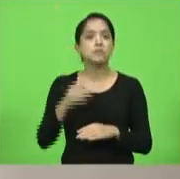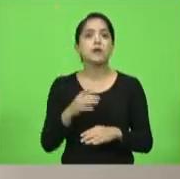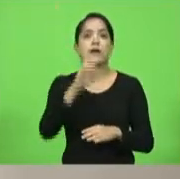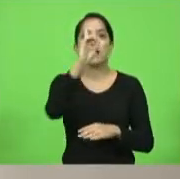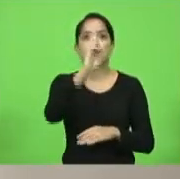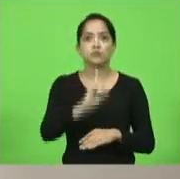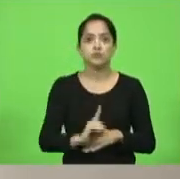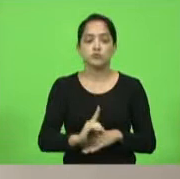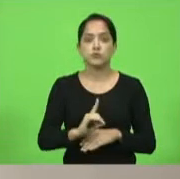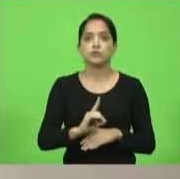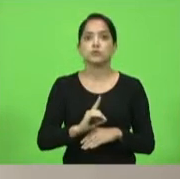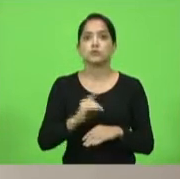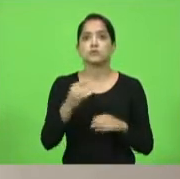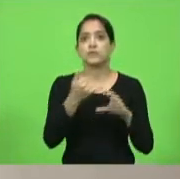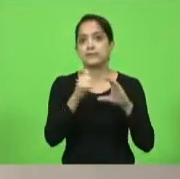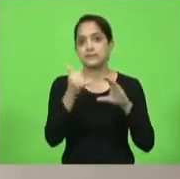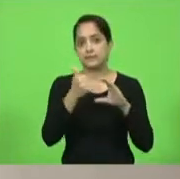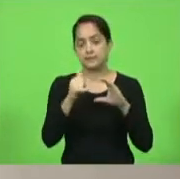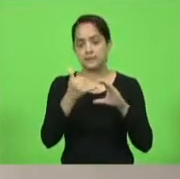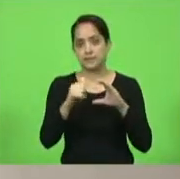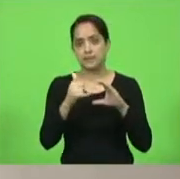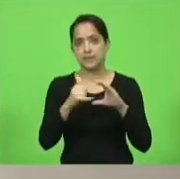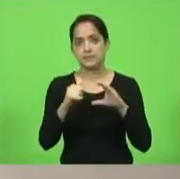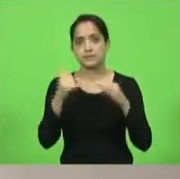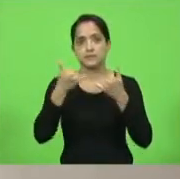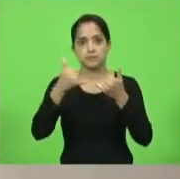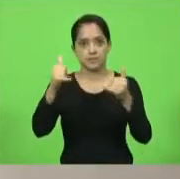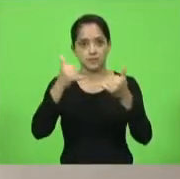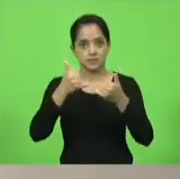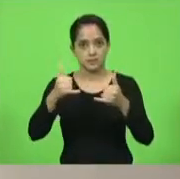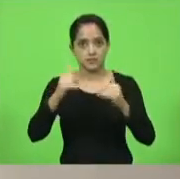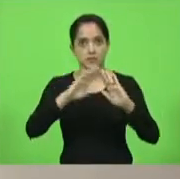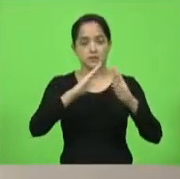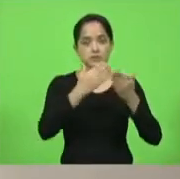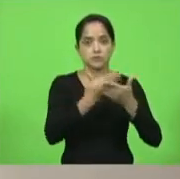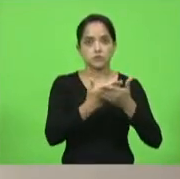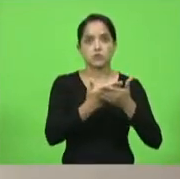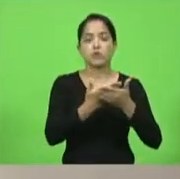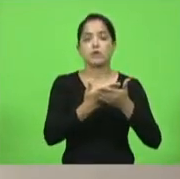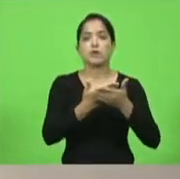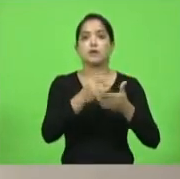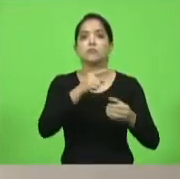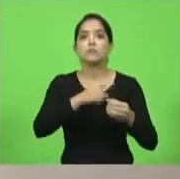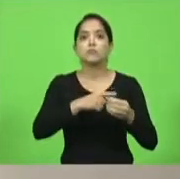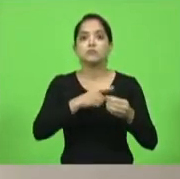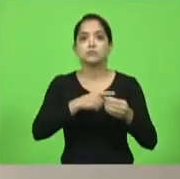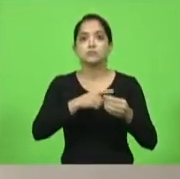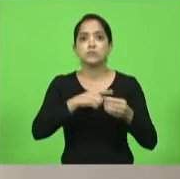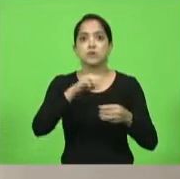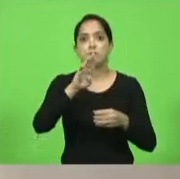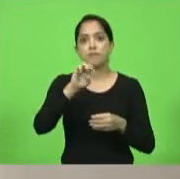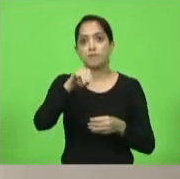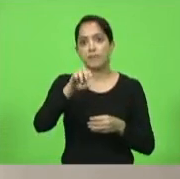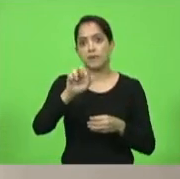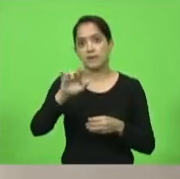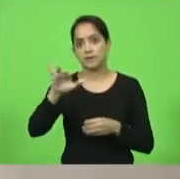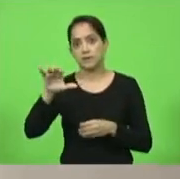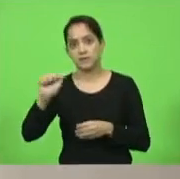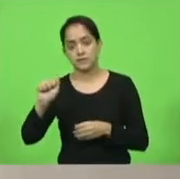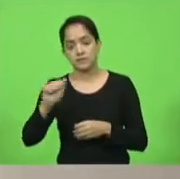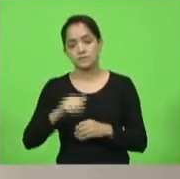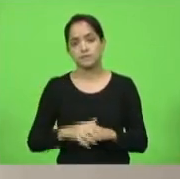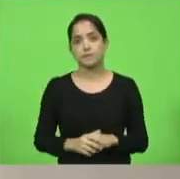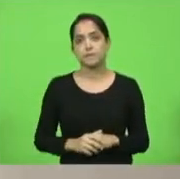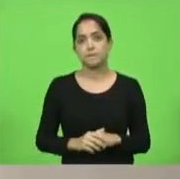diretor-presidente da Celesc informações acerca da ligação da energia elétrica da Escola Municipal Maria Lindamir de Aguiar Barros. Em